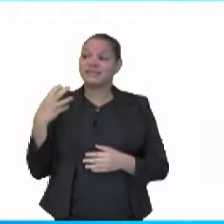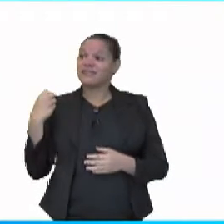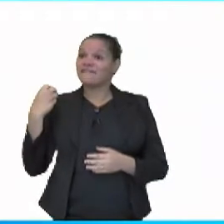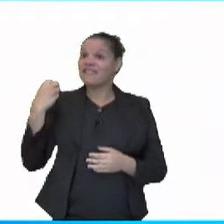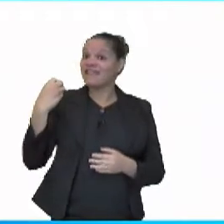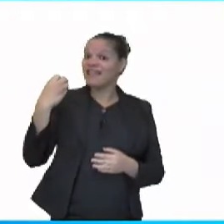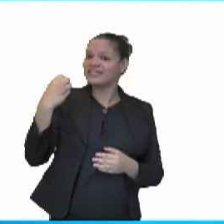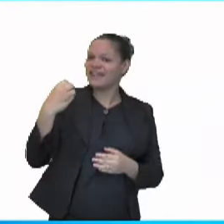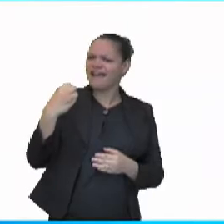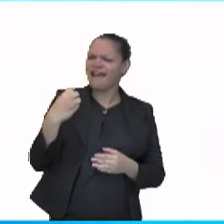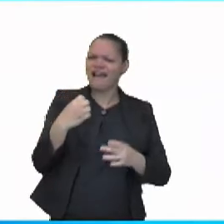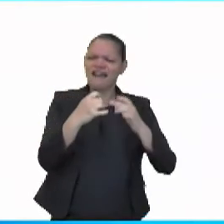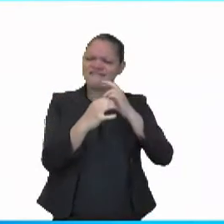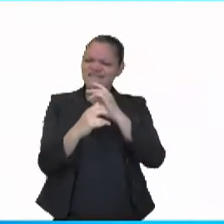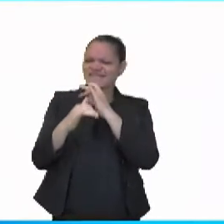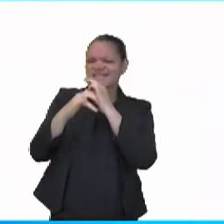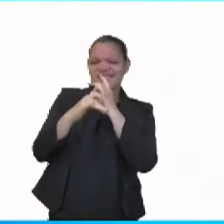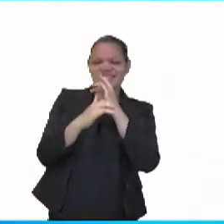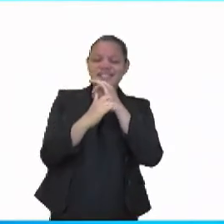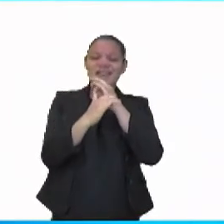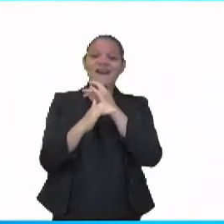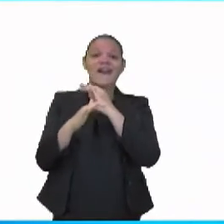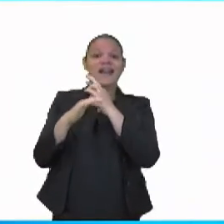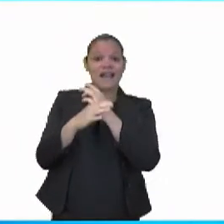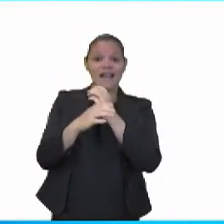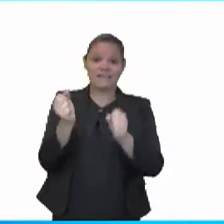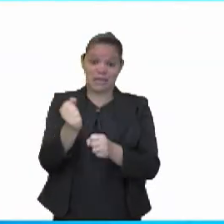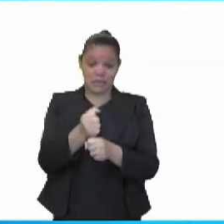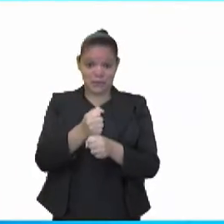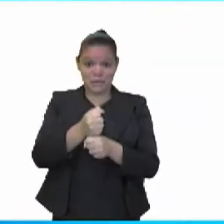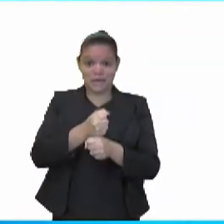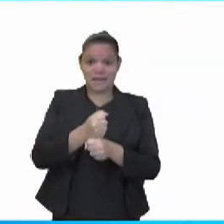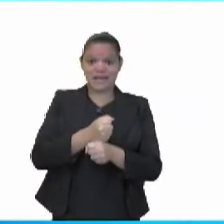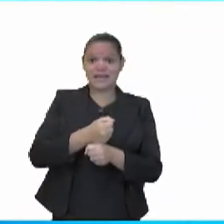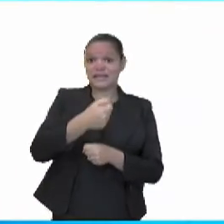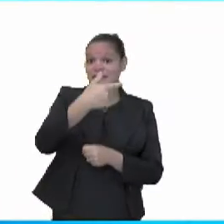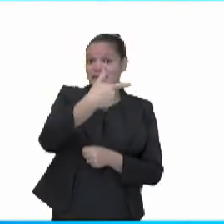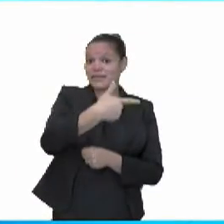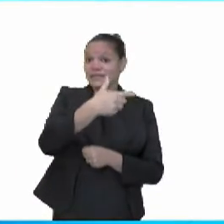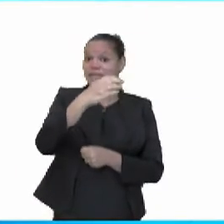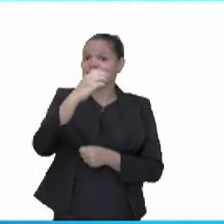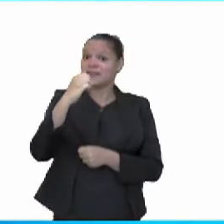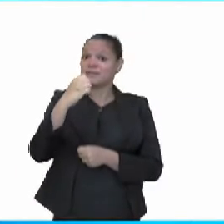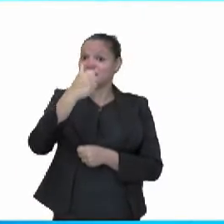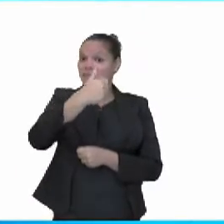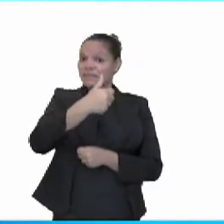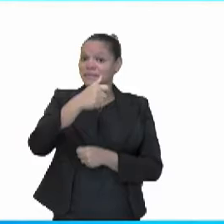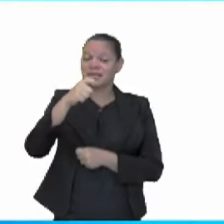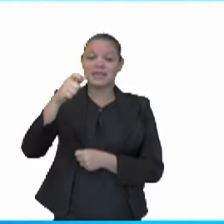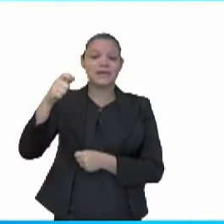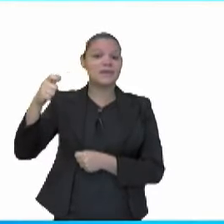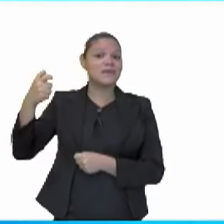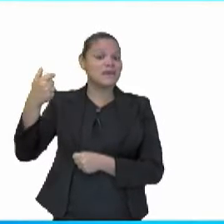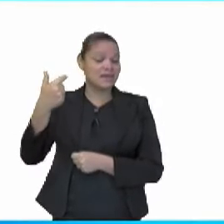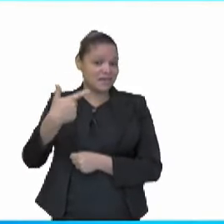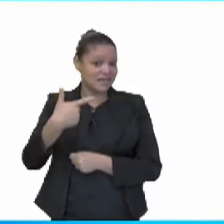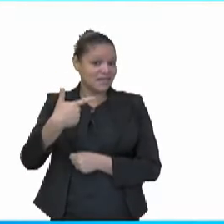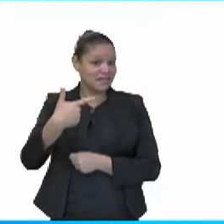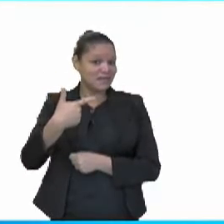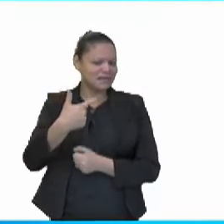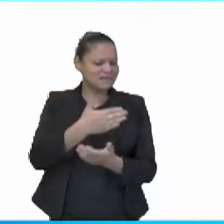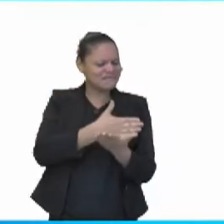2012 eu ingressei na rede municipal como professor de música. Primeiro no Novo Mais Educação, no projeto Mais